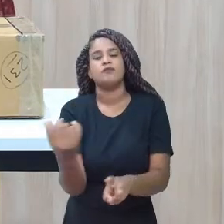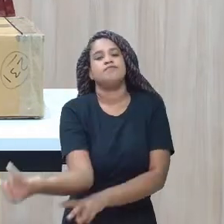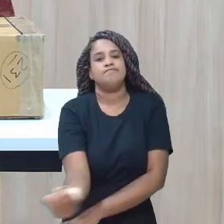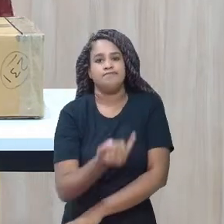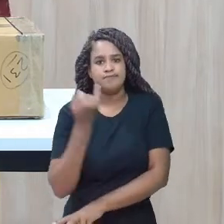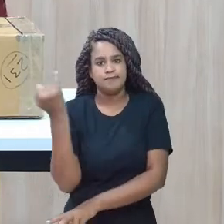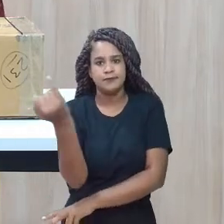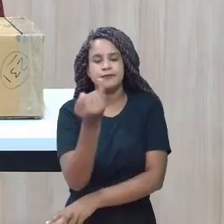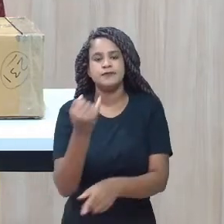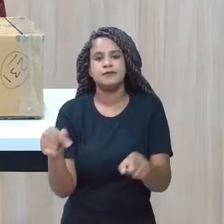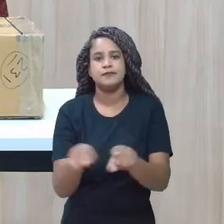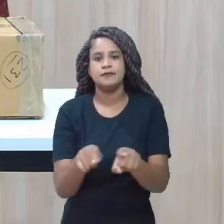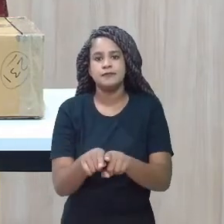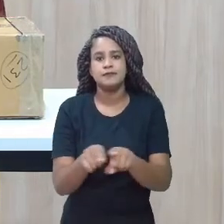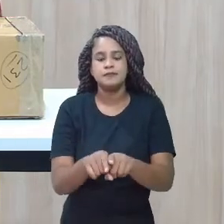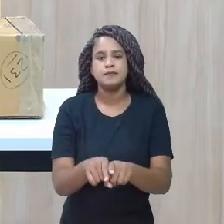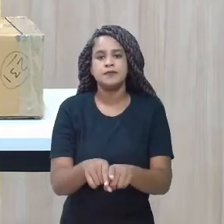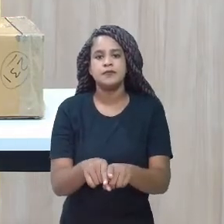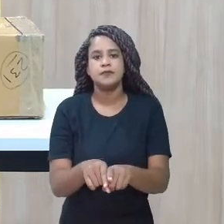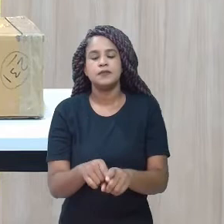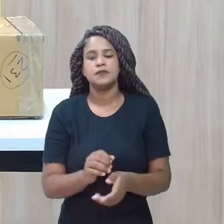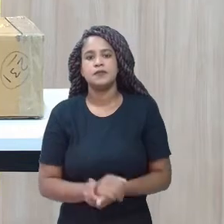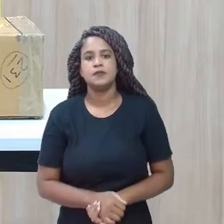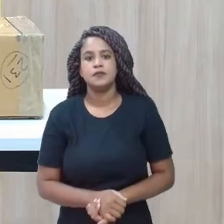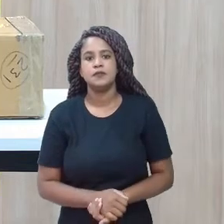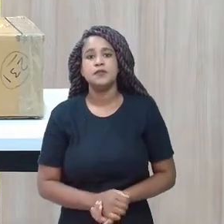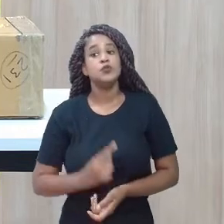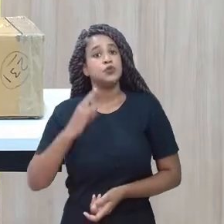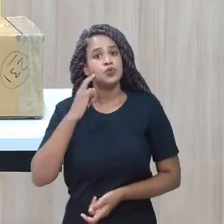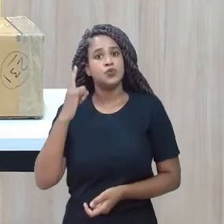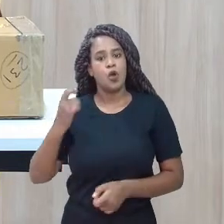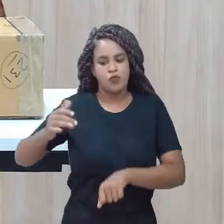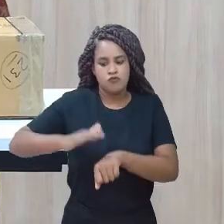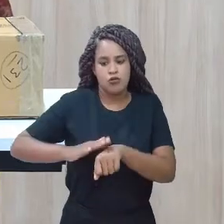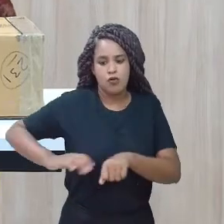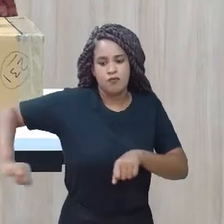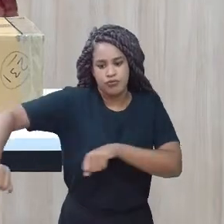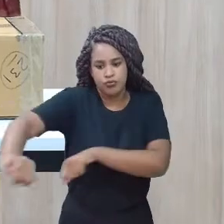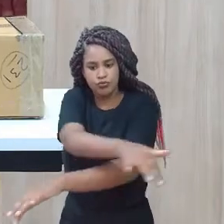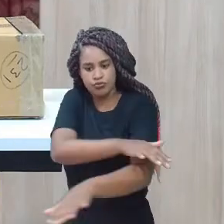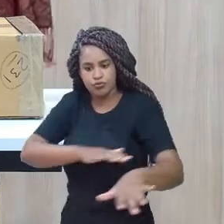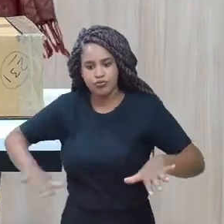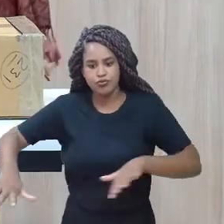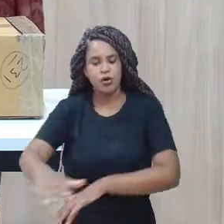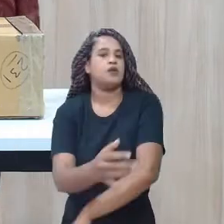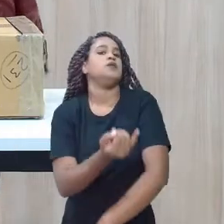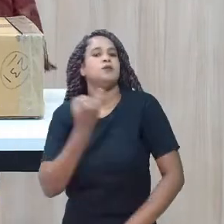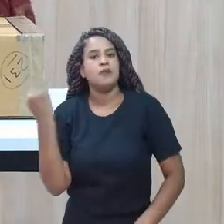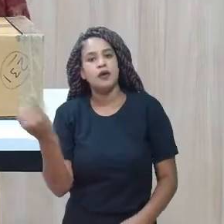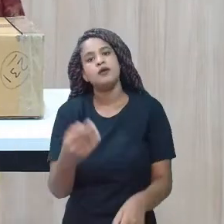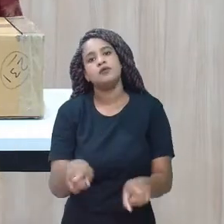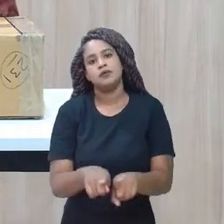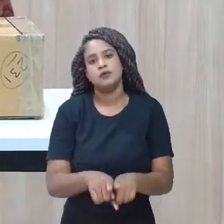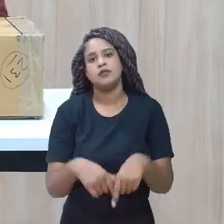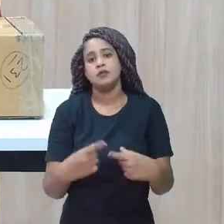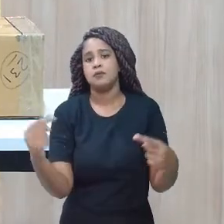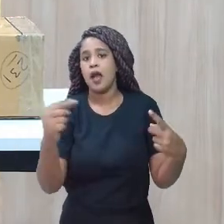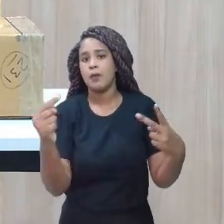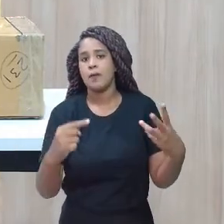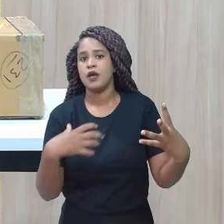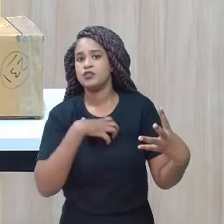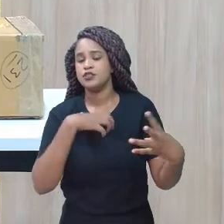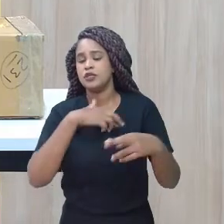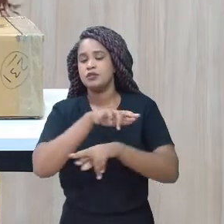importante quanto os registros de sonoridade, tá? Então, todas as